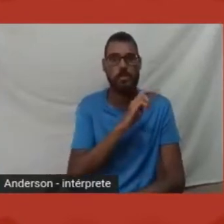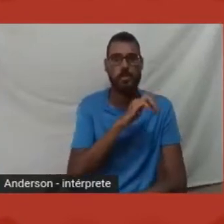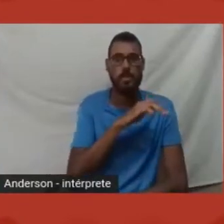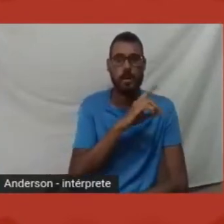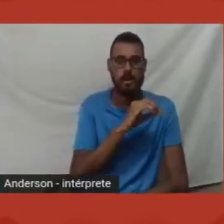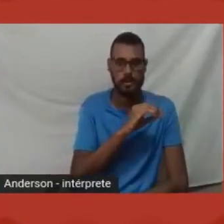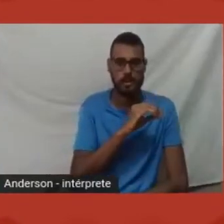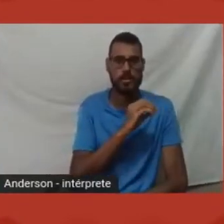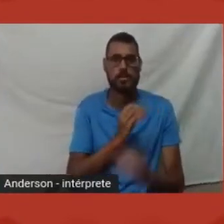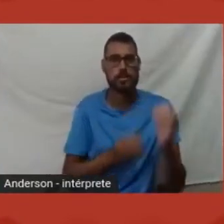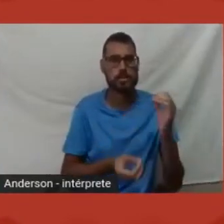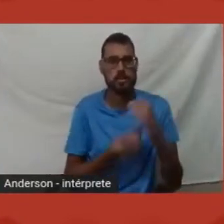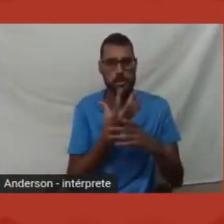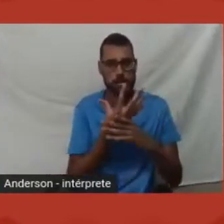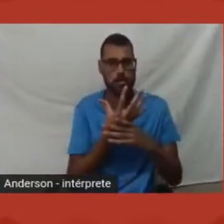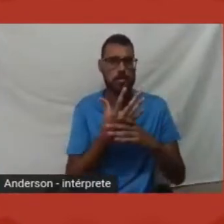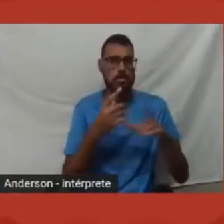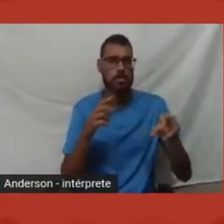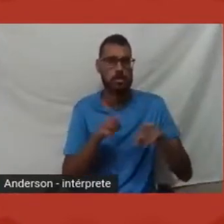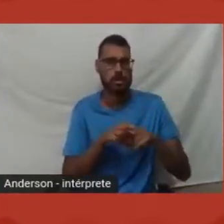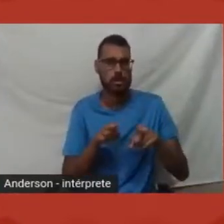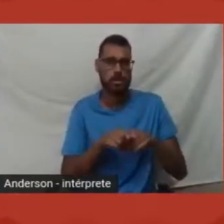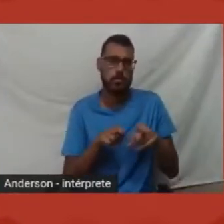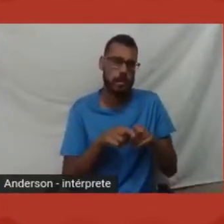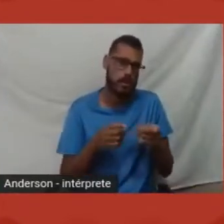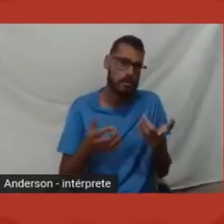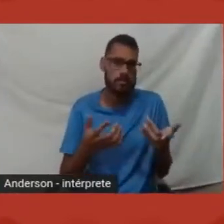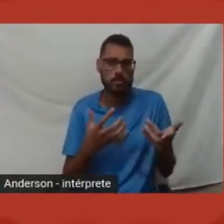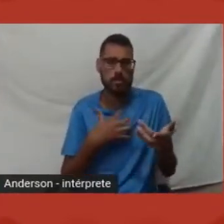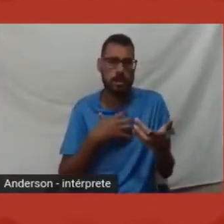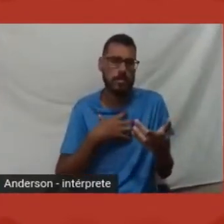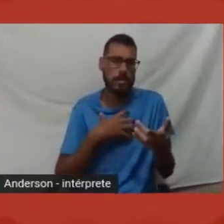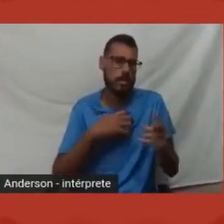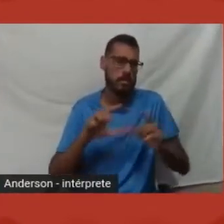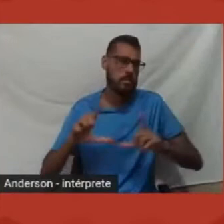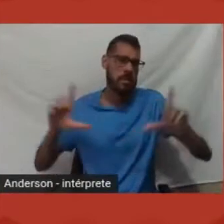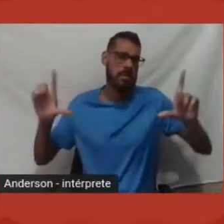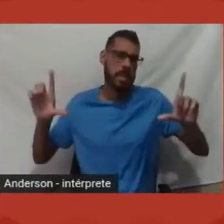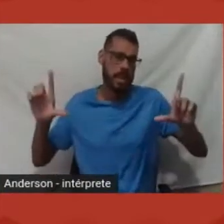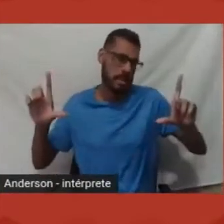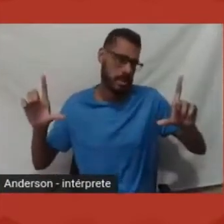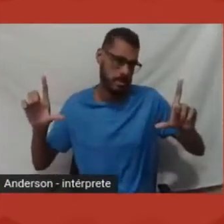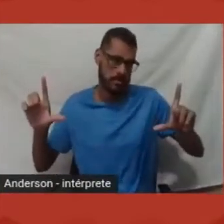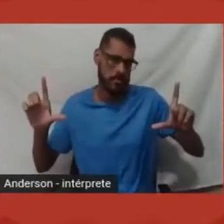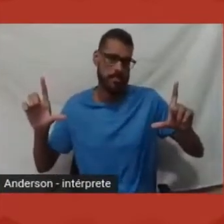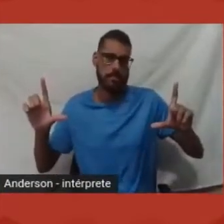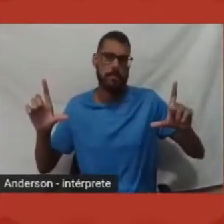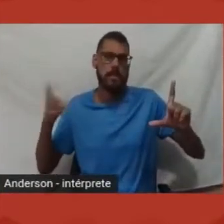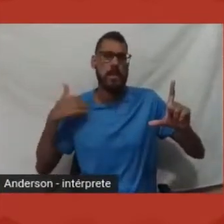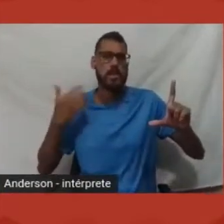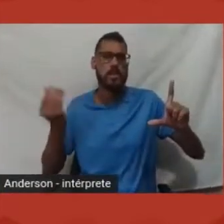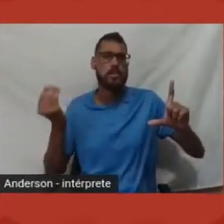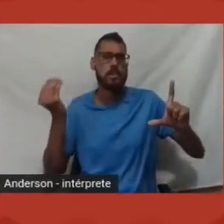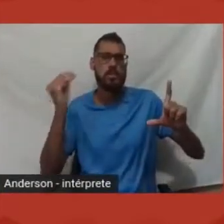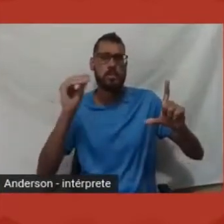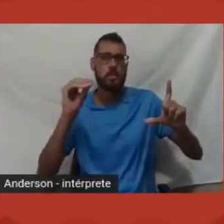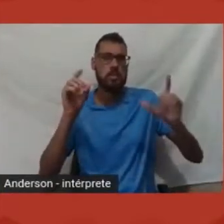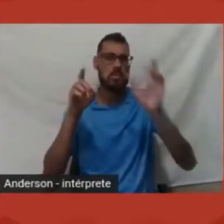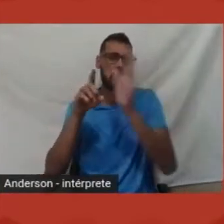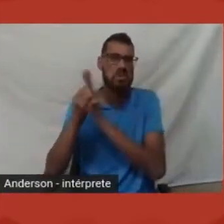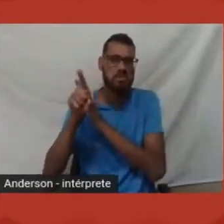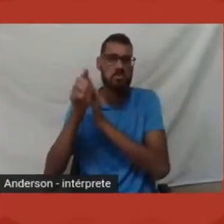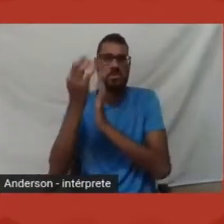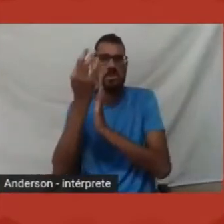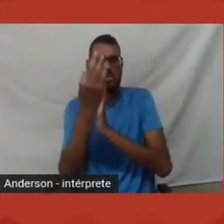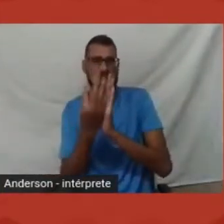Jamboard, que seria como se fosse uma tela onde a gente pode postar perguntas, textos, como se fosse